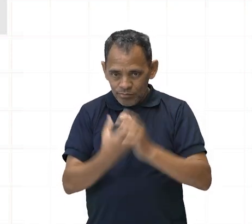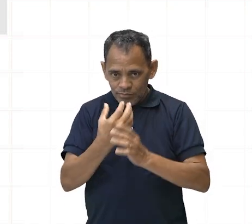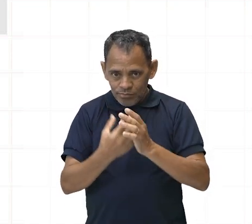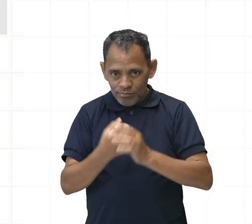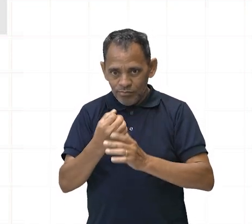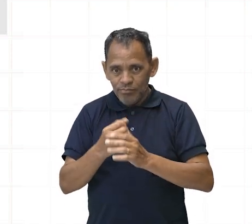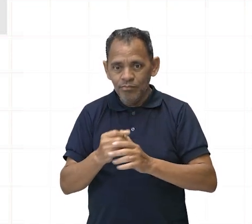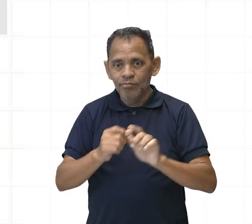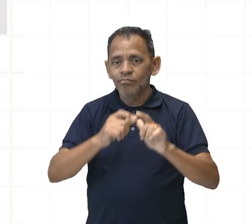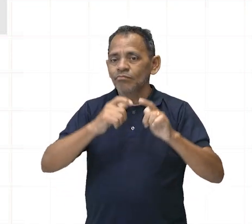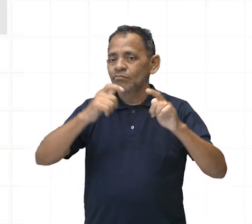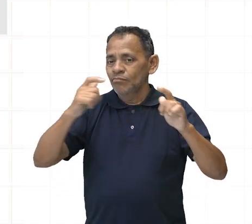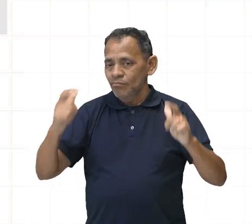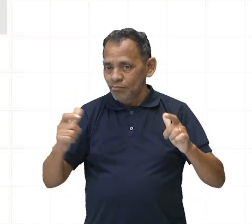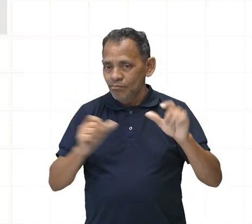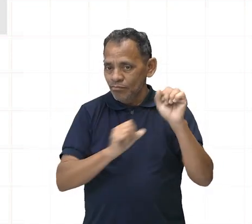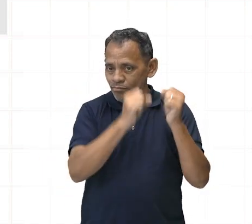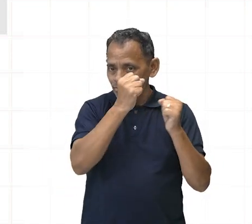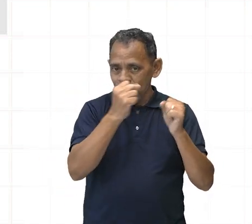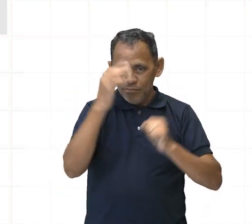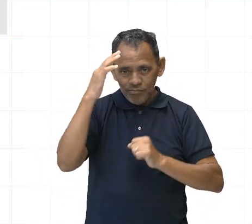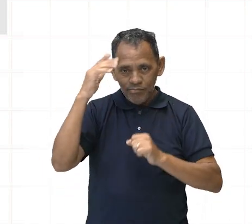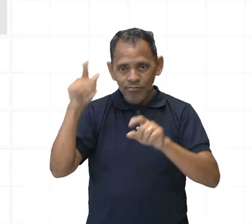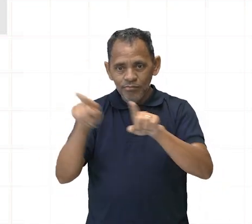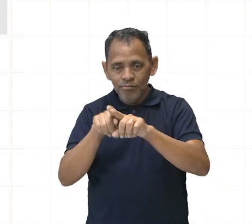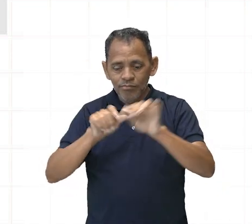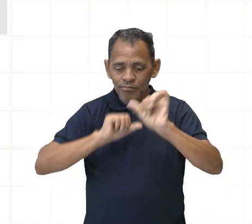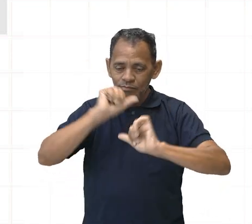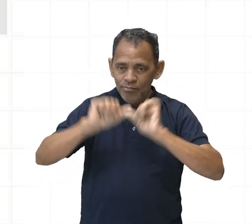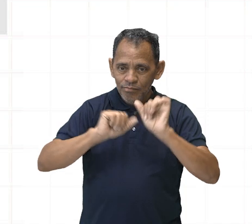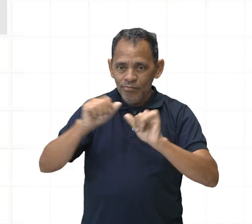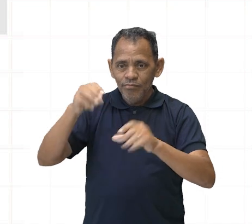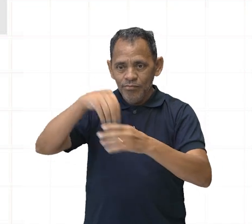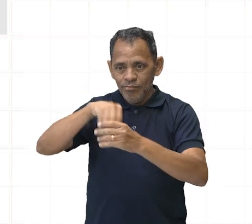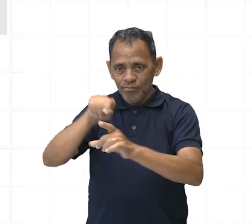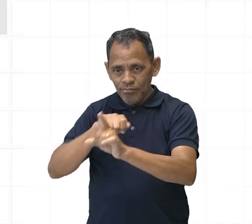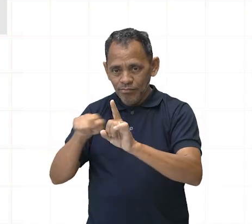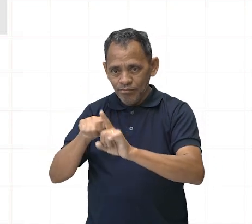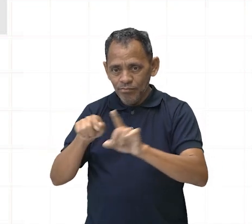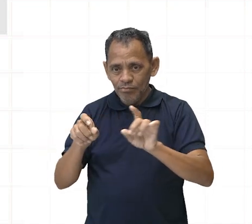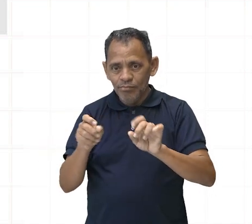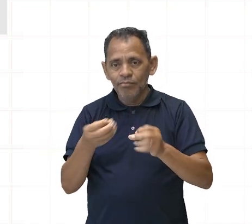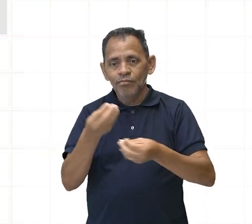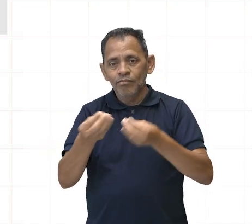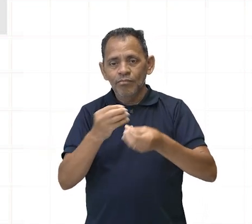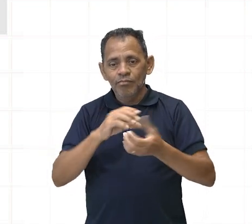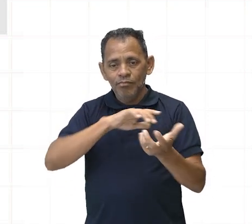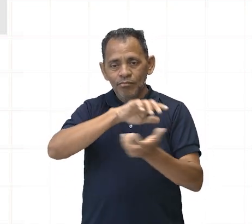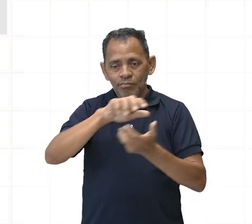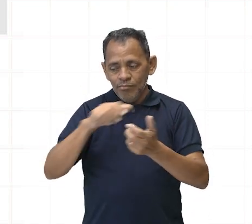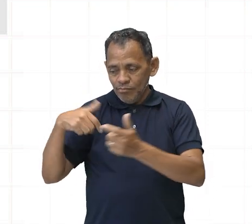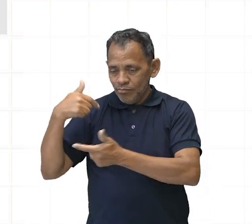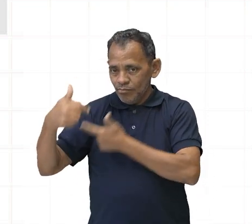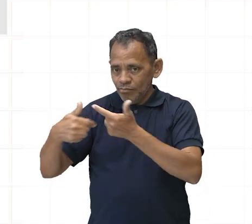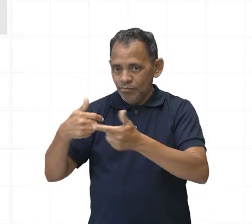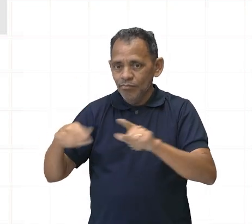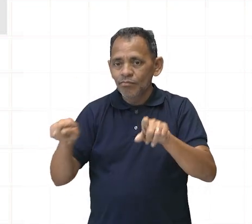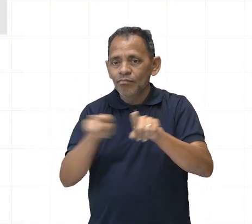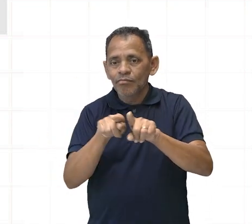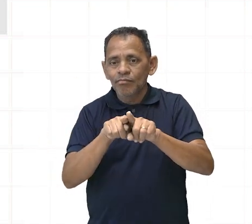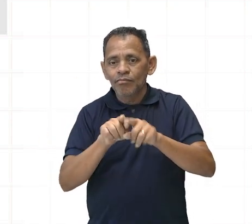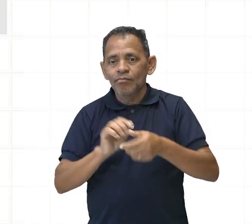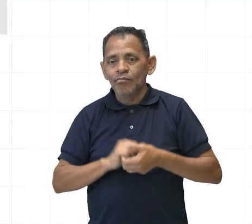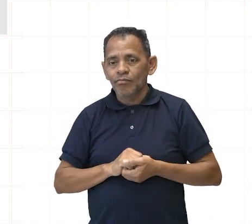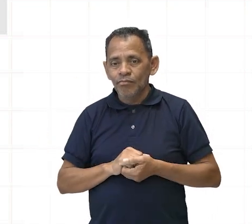grandes fábricas e também ocorreram aí mudanças sociais, né, como os movimentos trabalhistas e também se